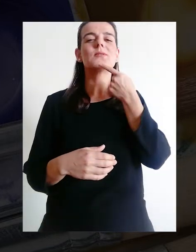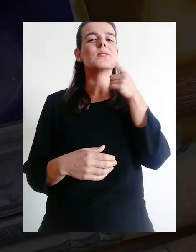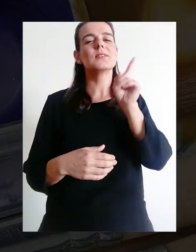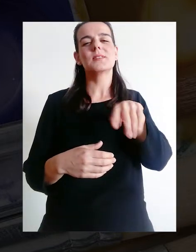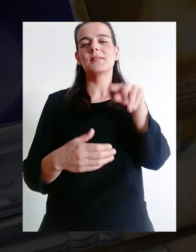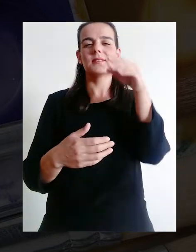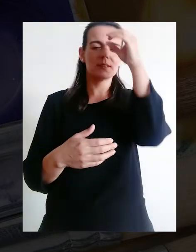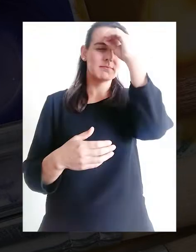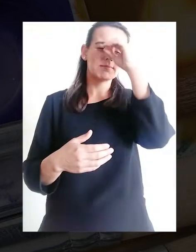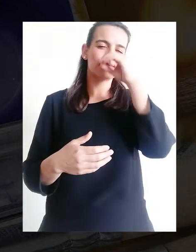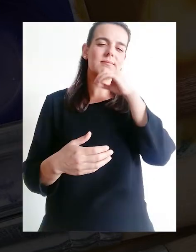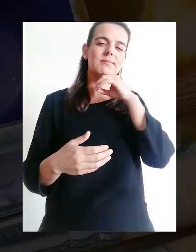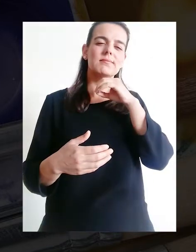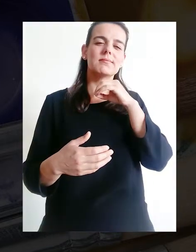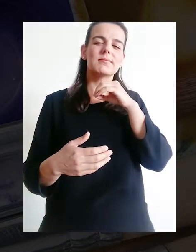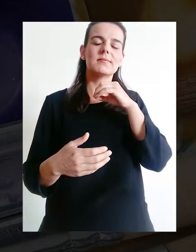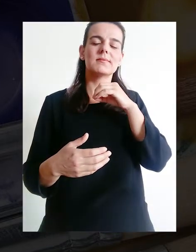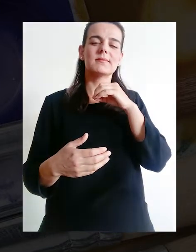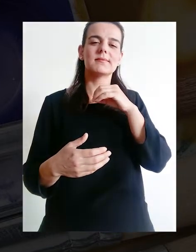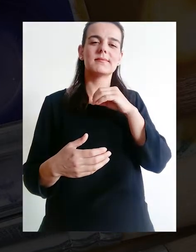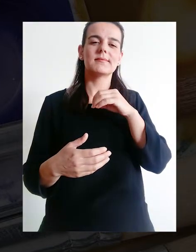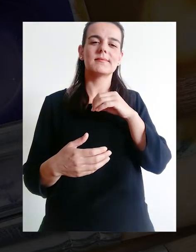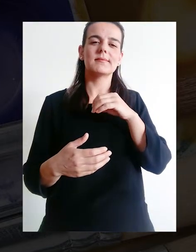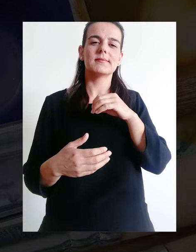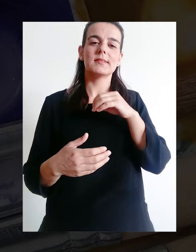Retomei o conhecimento perdido na ingenuidade.